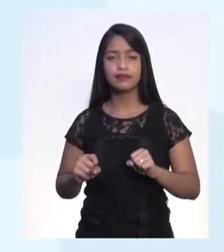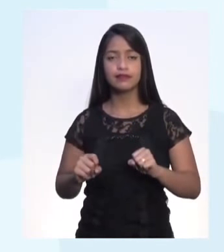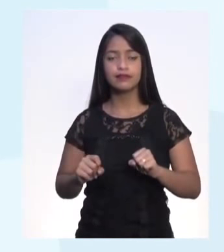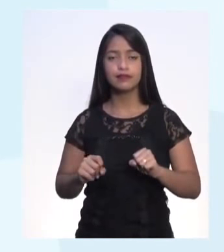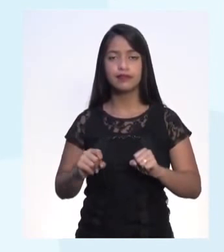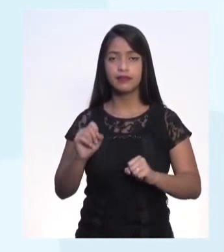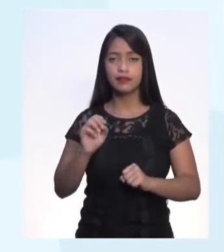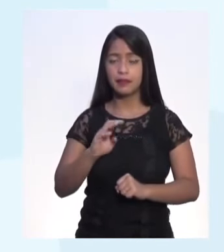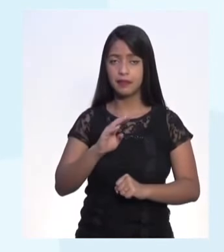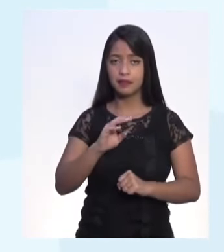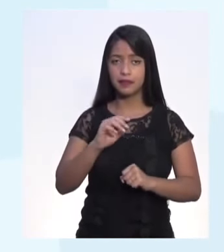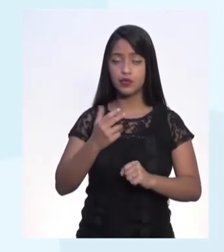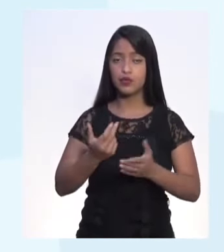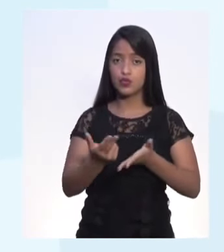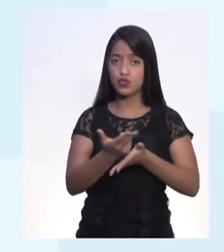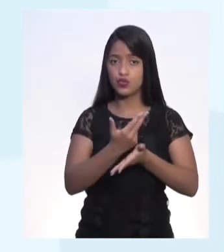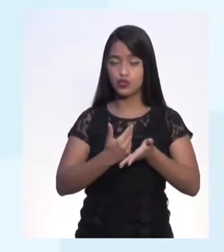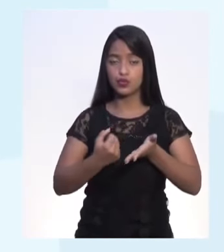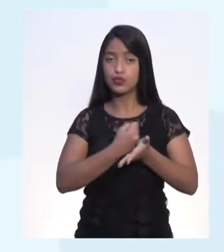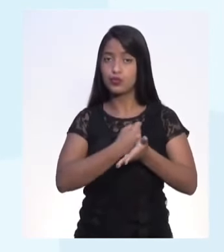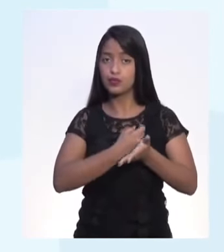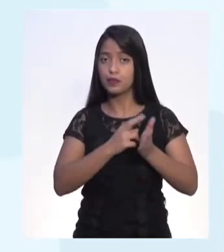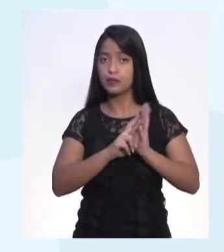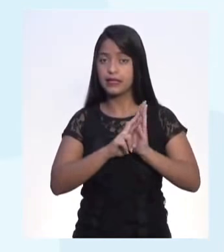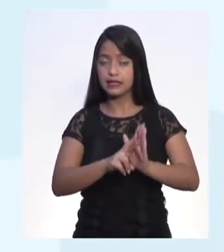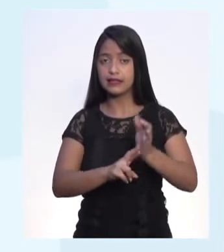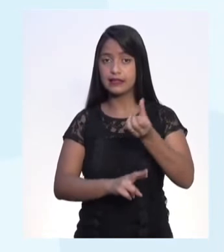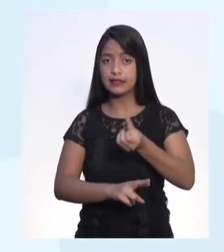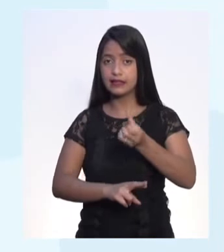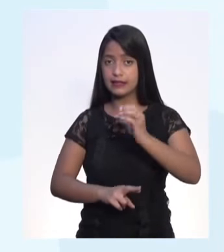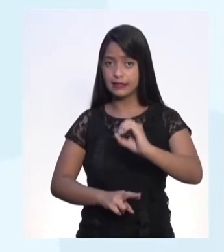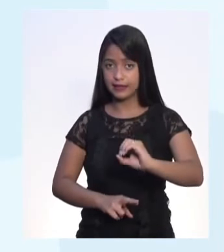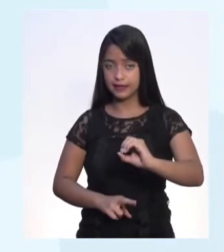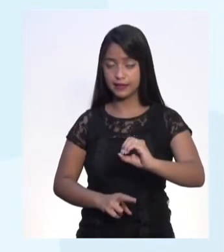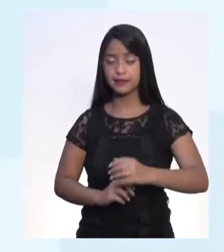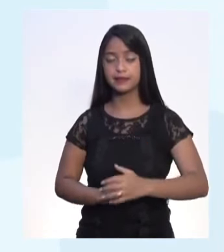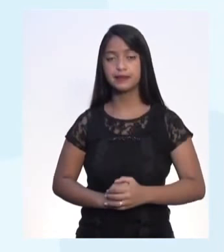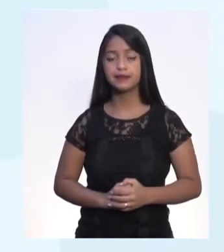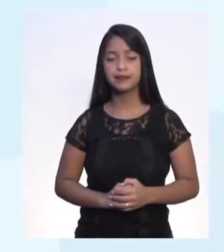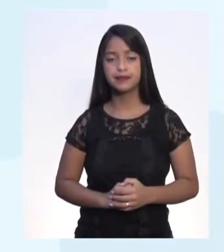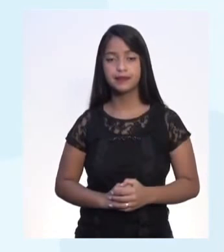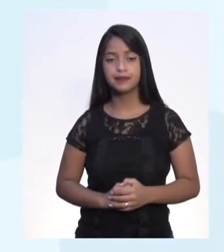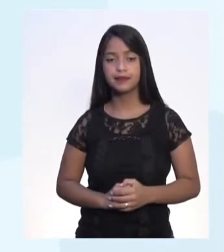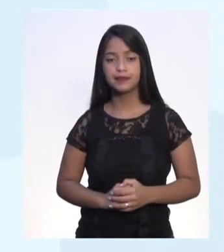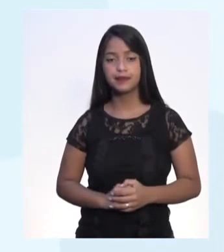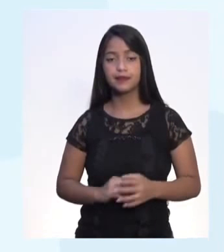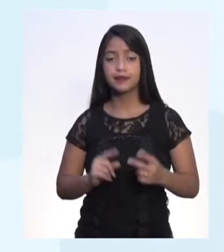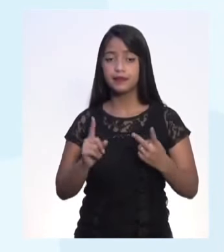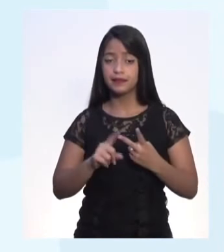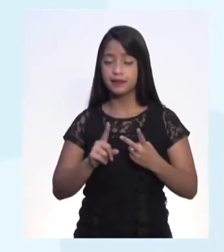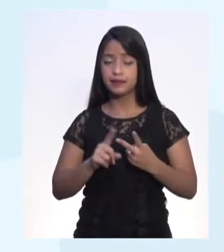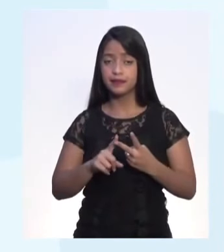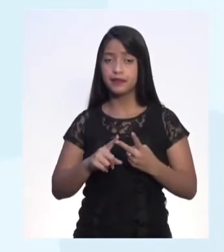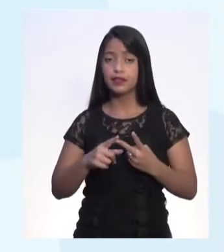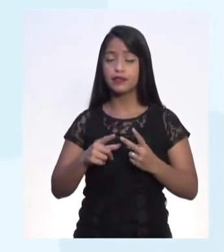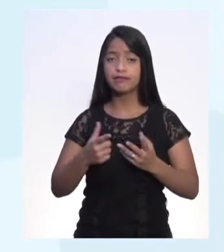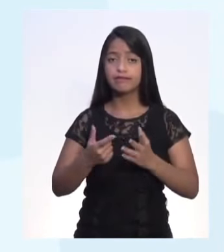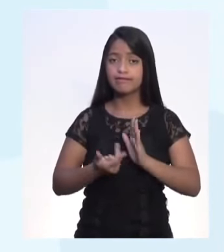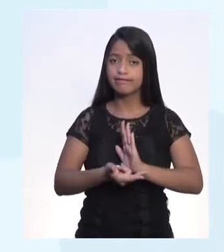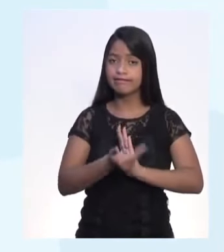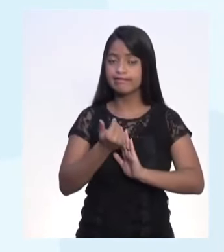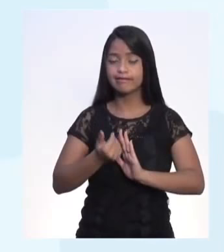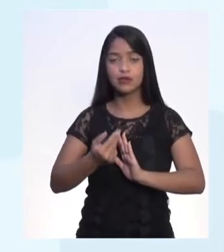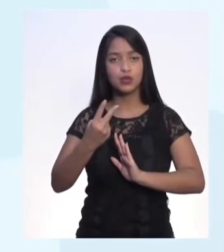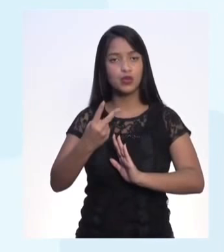de bases 60 Tá ok a utilização de bases 62 símbolos apenas